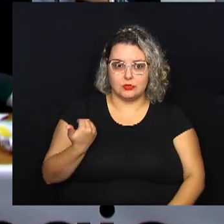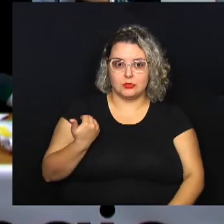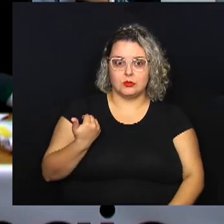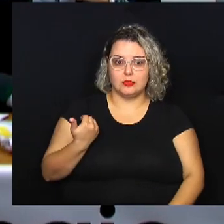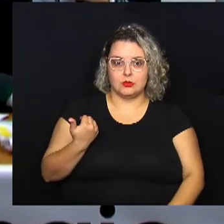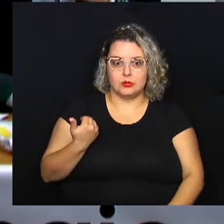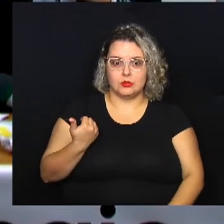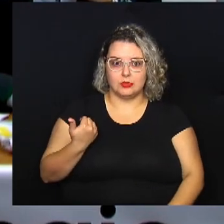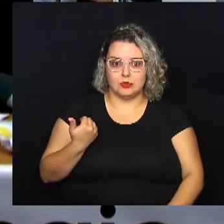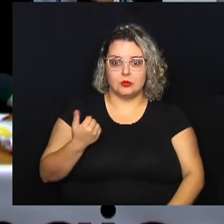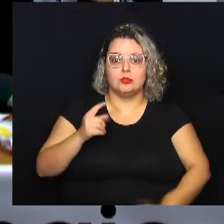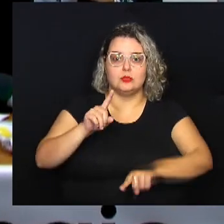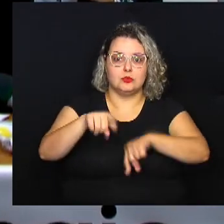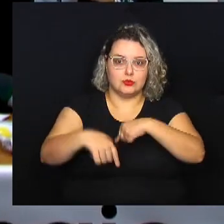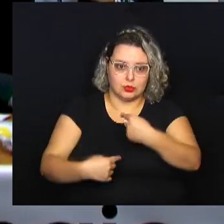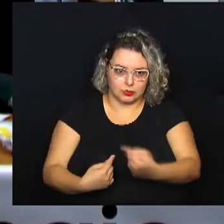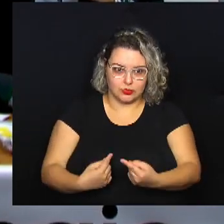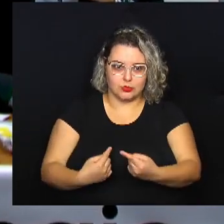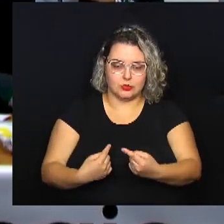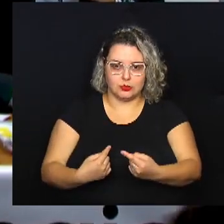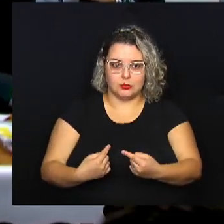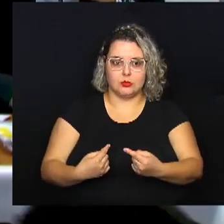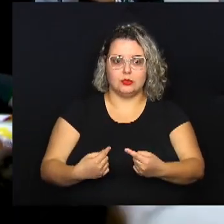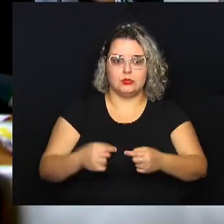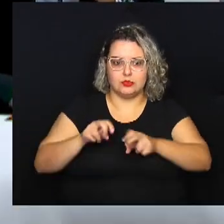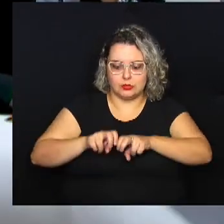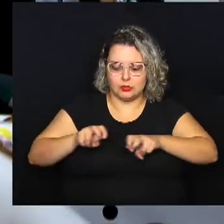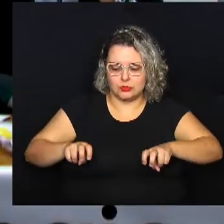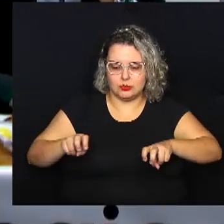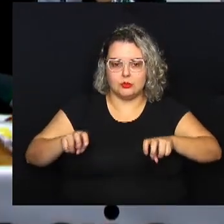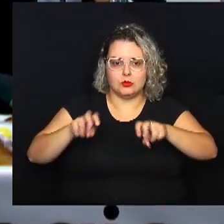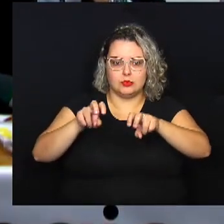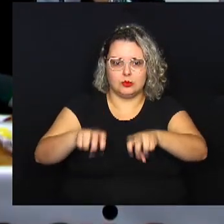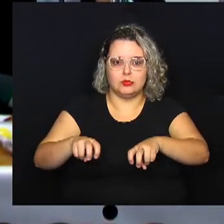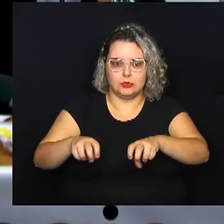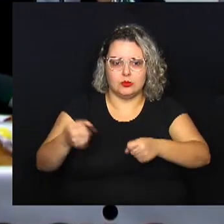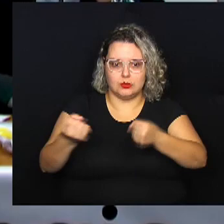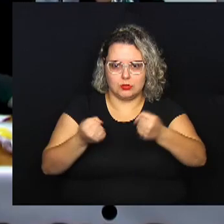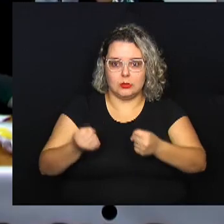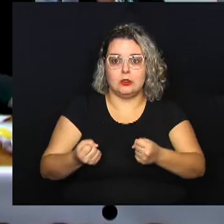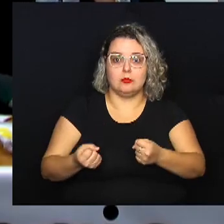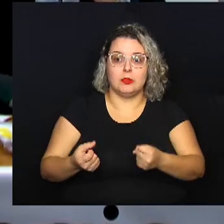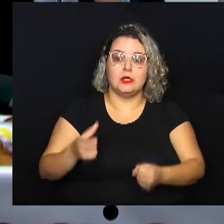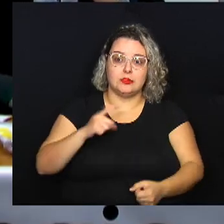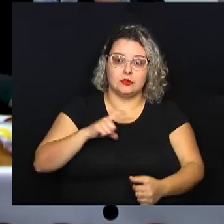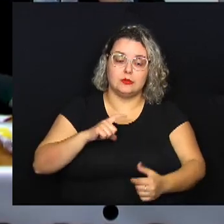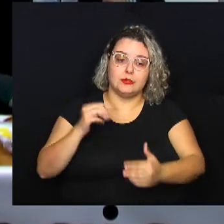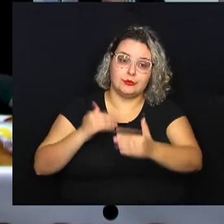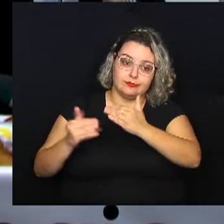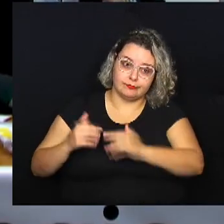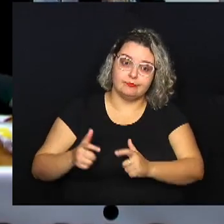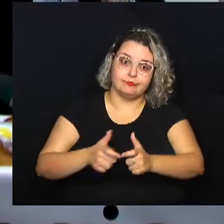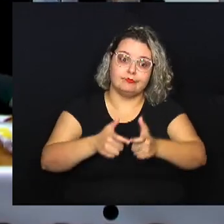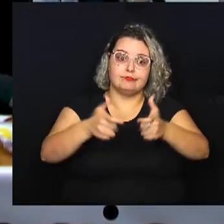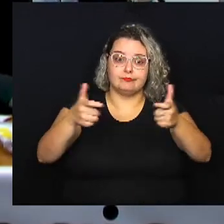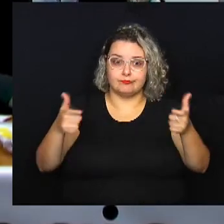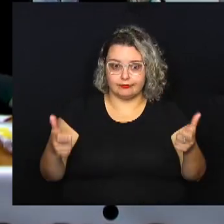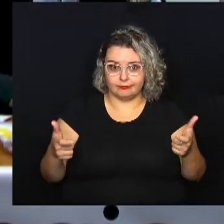dos demais ocupantes do veículo, mas tivemos um retrocesso, quer dizer, aumentamos